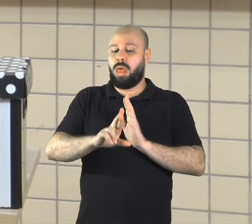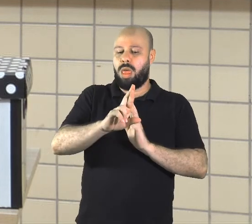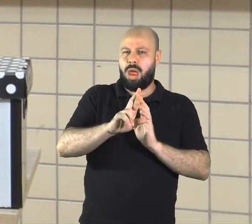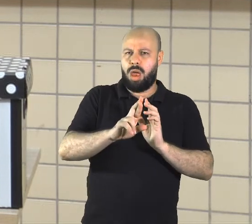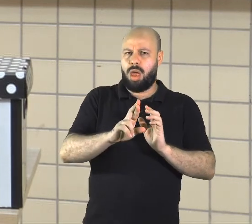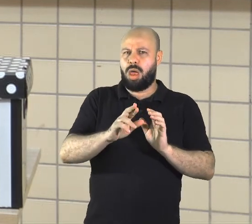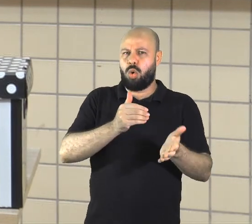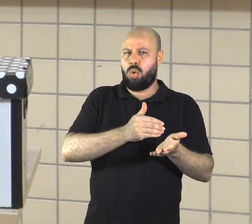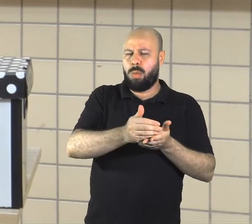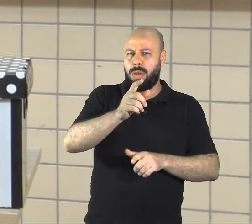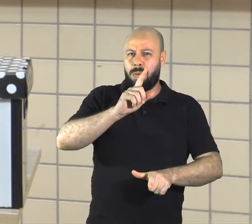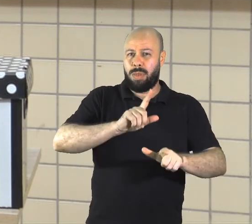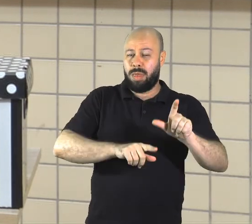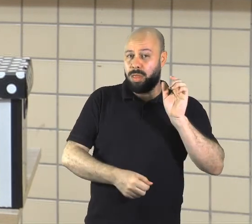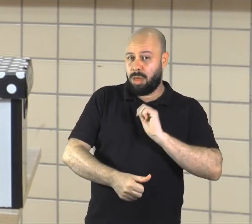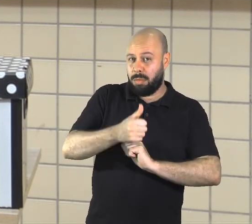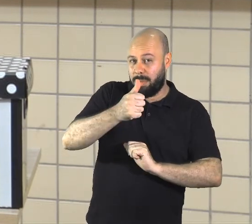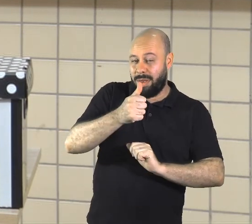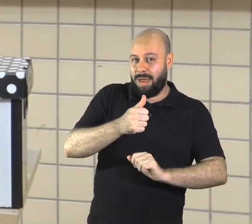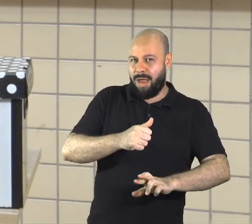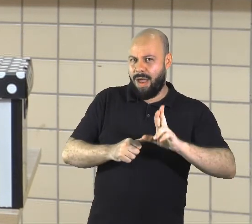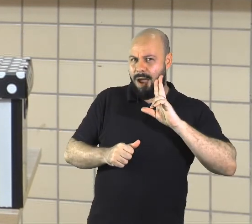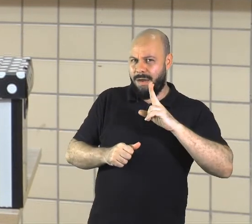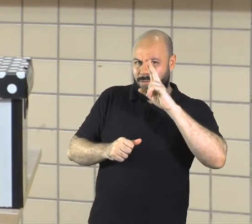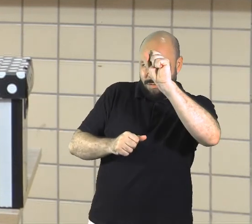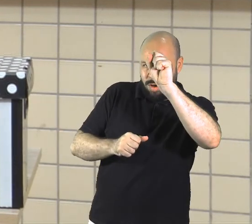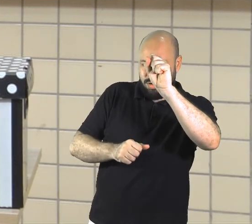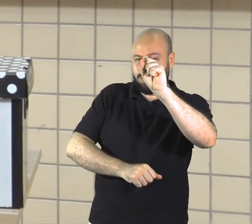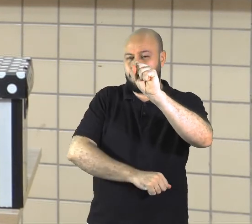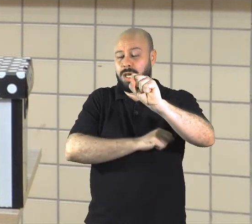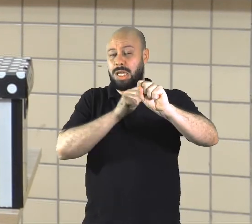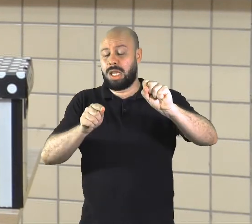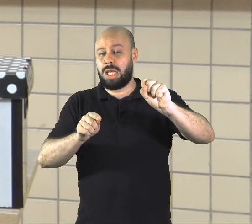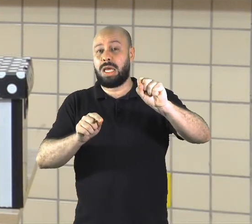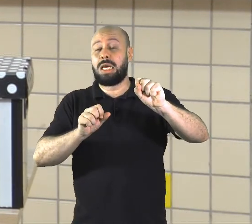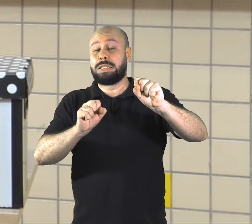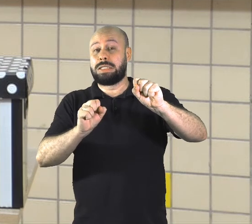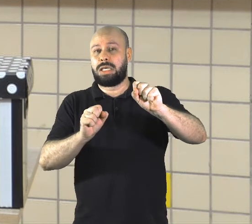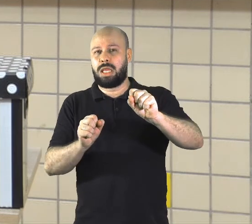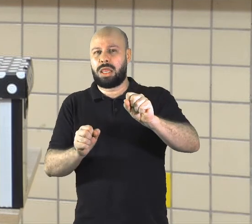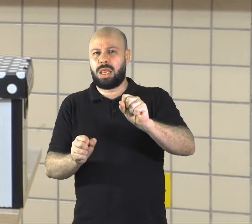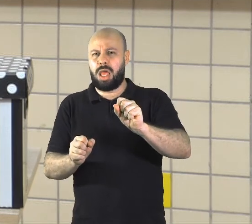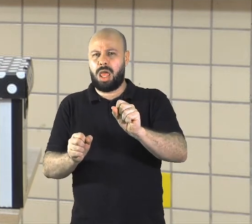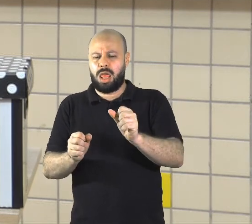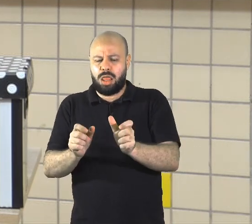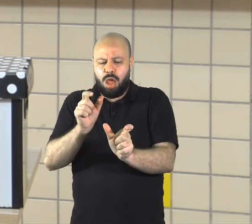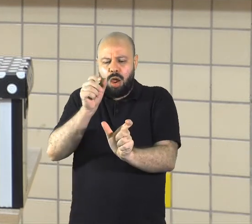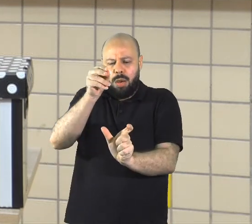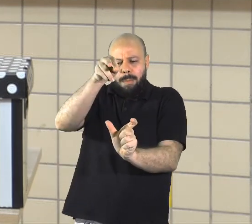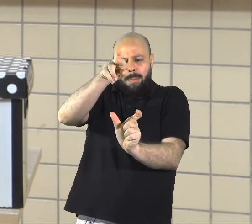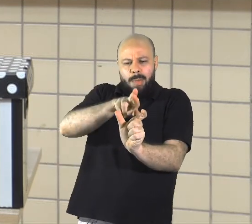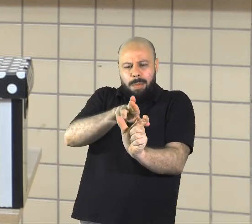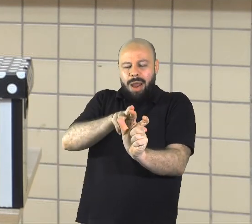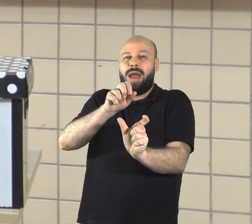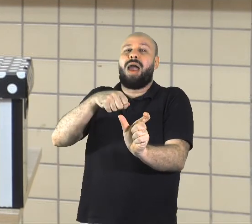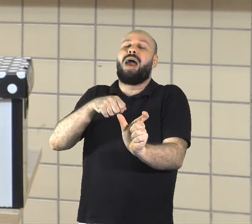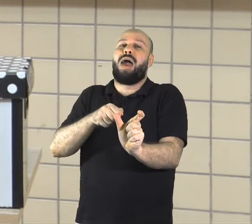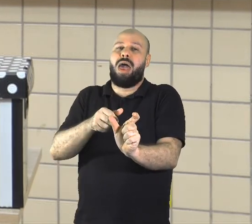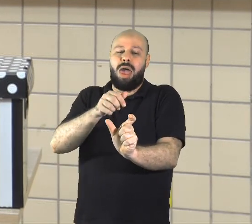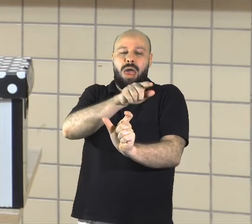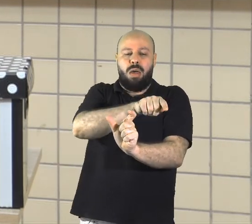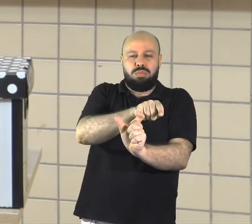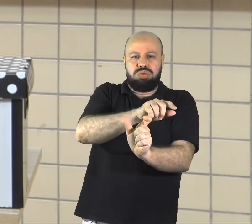nos divertimos bastante preparando a aula para vocês com todo carinho. E, resumindo, a aula de hoje nós falamos sobre